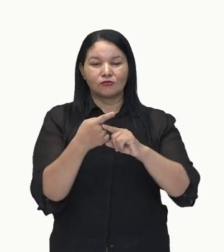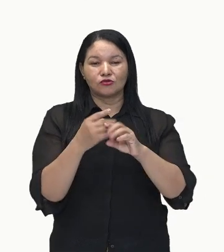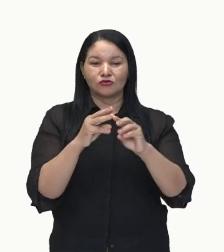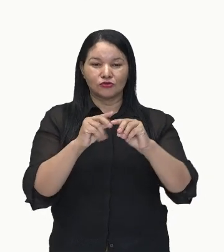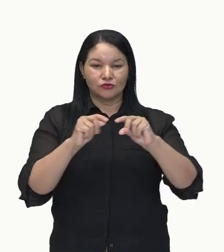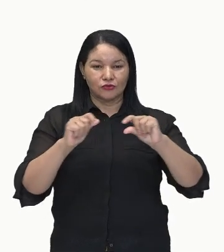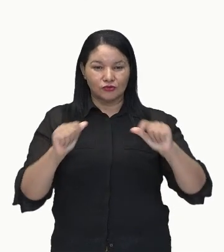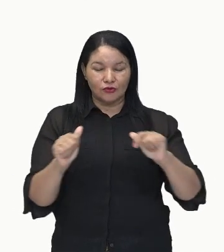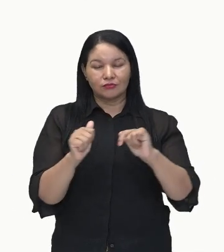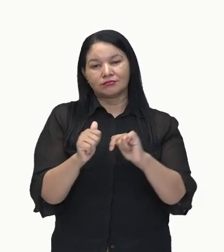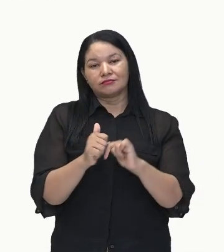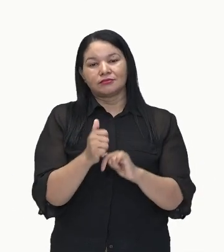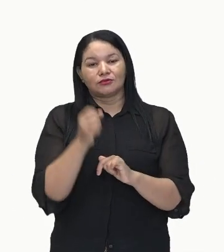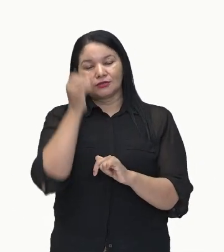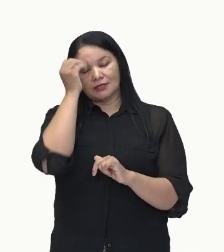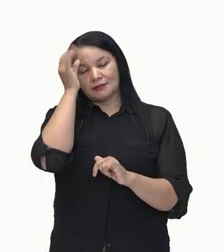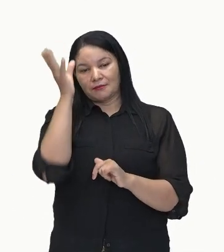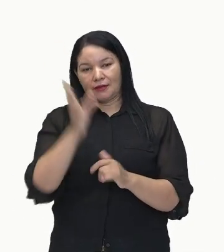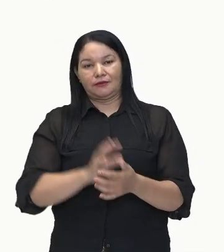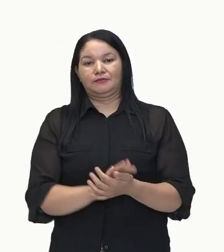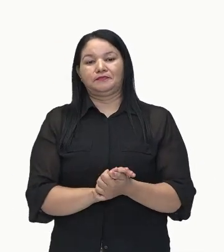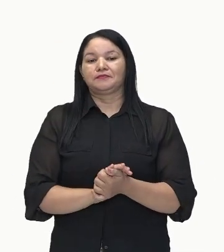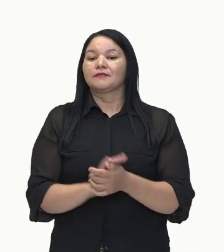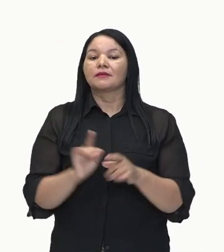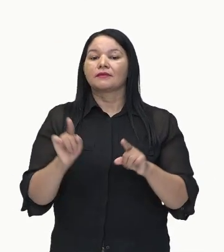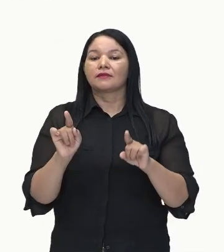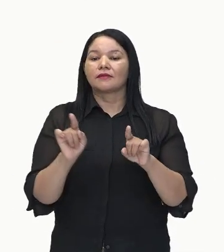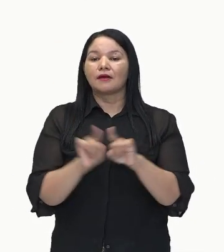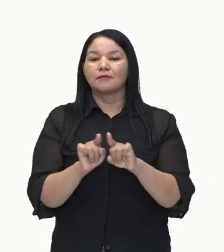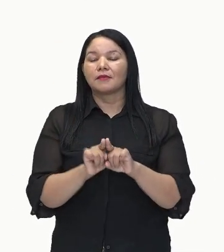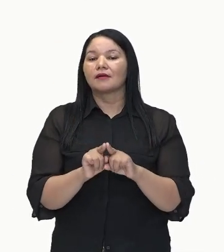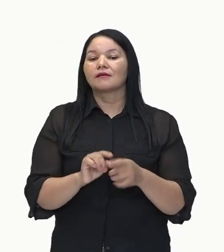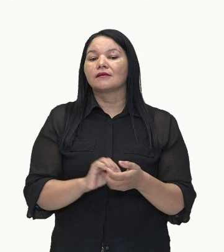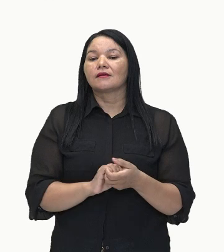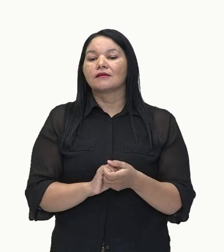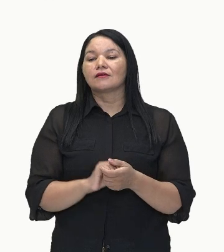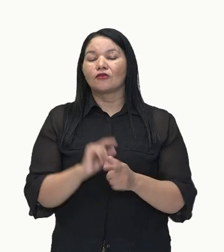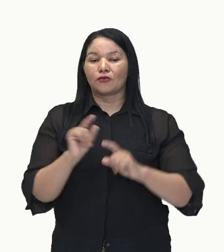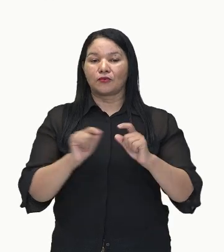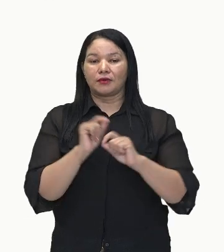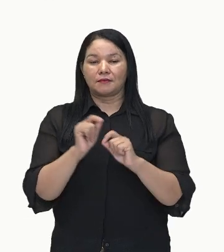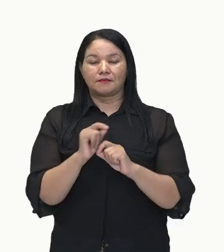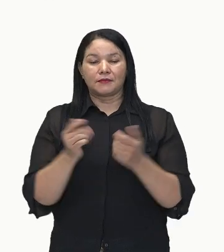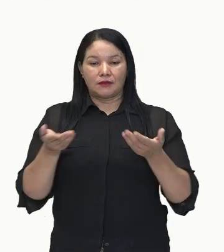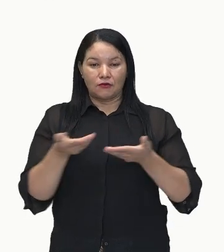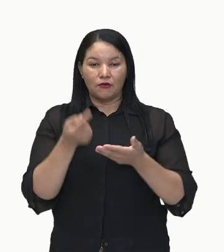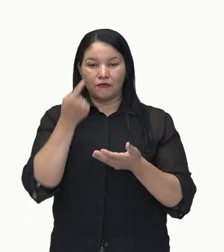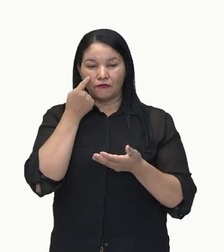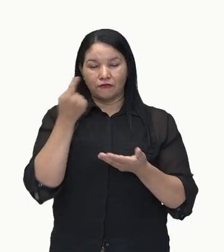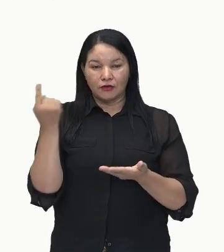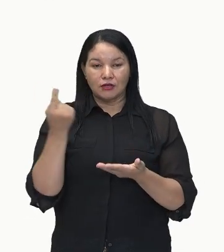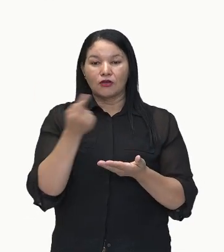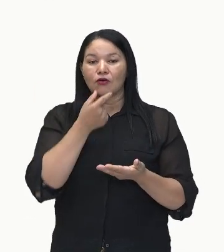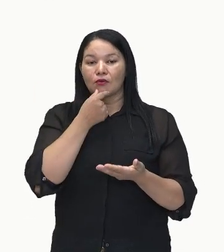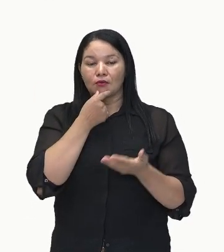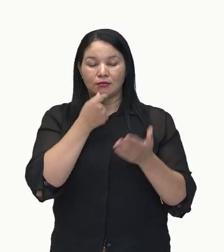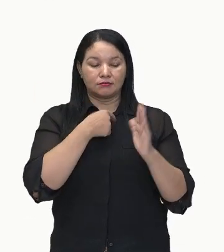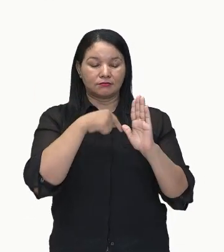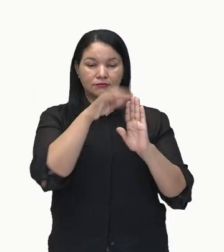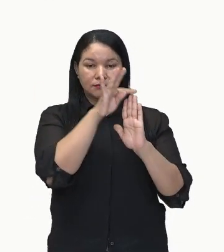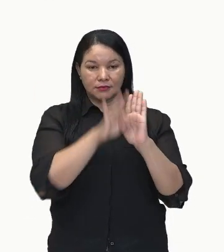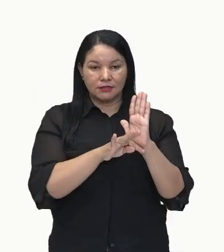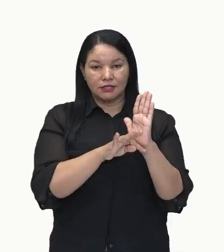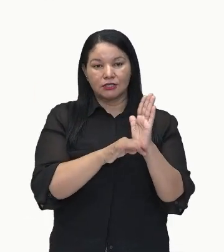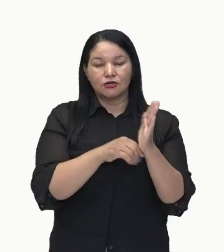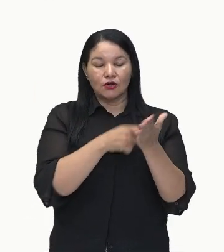do esquecimento. Percebam que nós temos exatamente, em um primeiro momento, o autor do texto, Monteiro Lobato,